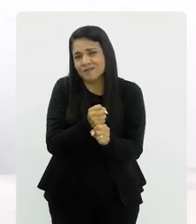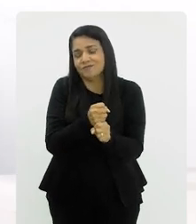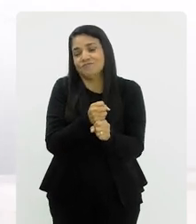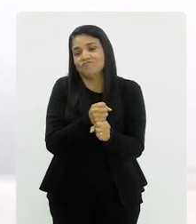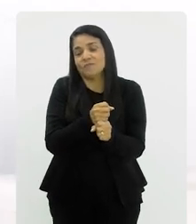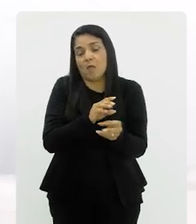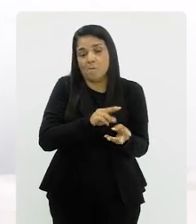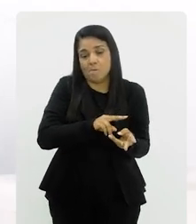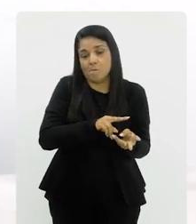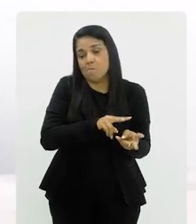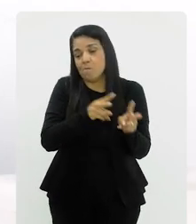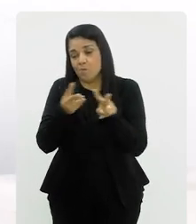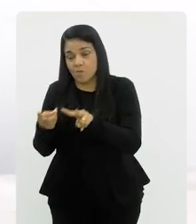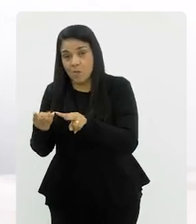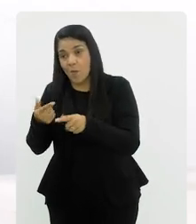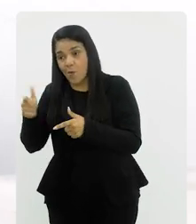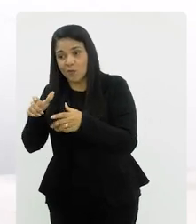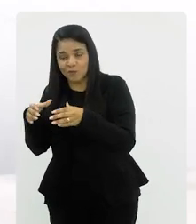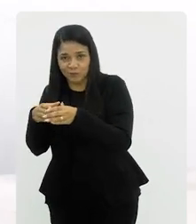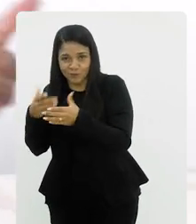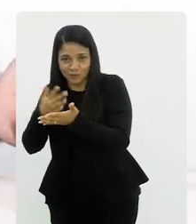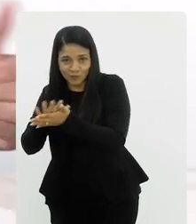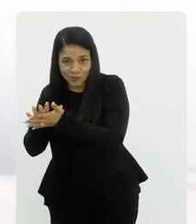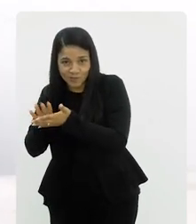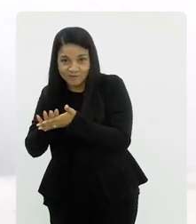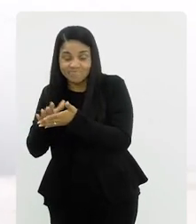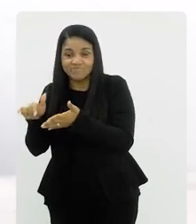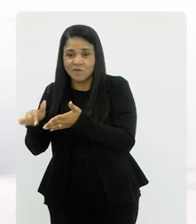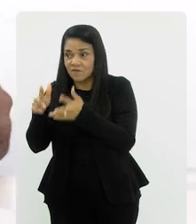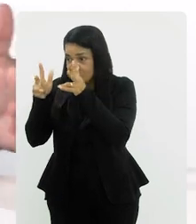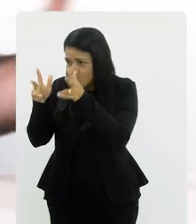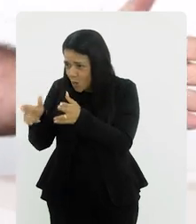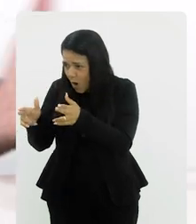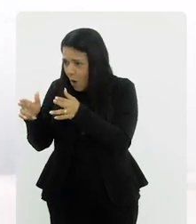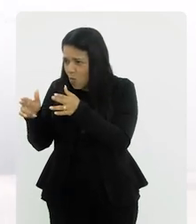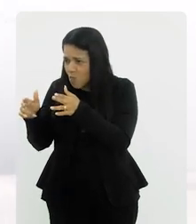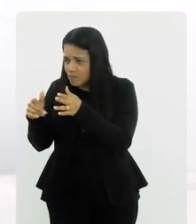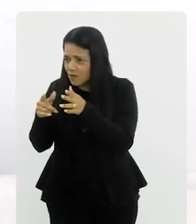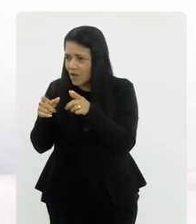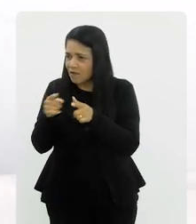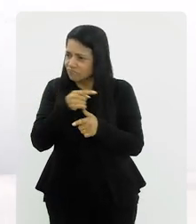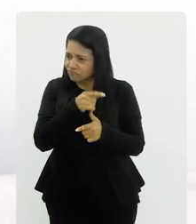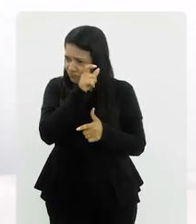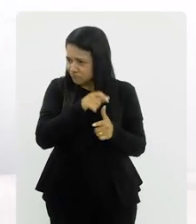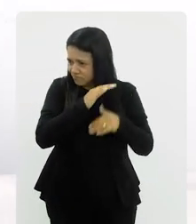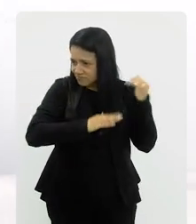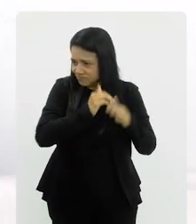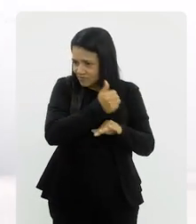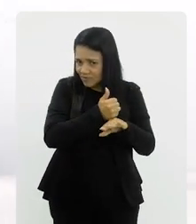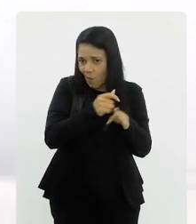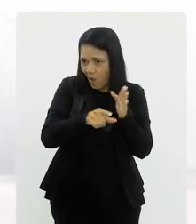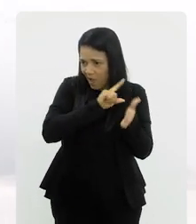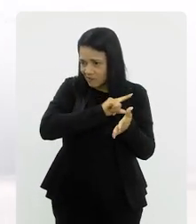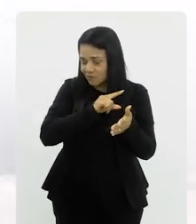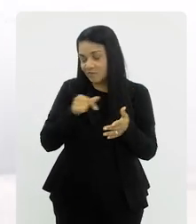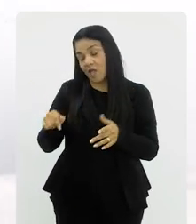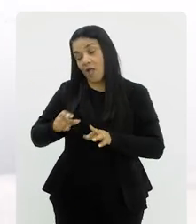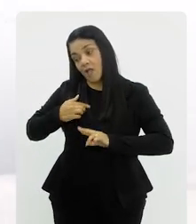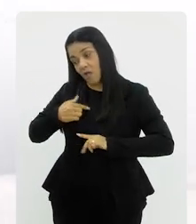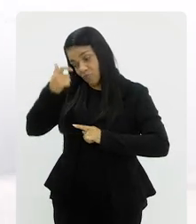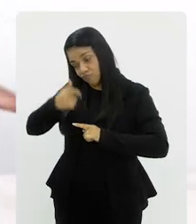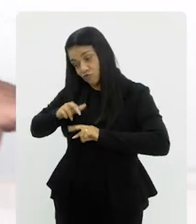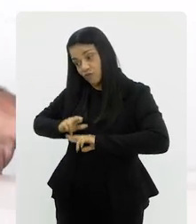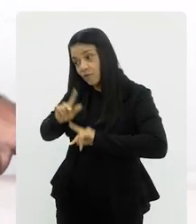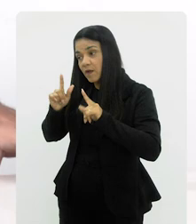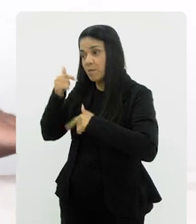Eu estou vindo para uma escola agora também que vem de um outro trabalho e sempre vem aquele questionamento. Mas você faz igual fulano fazia? É. Mas fulano de tal fazia desse